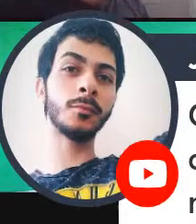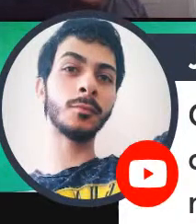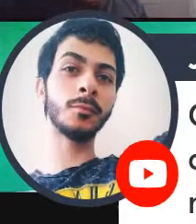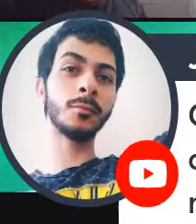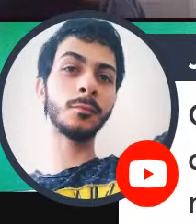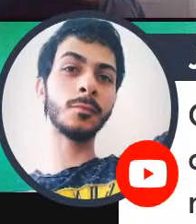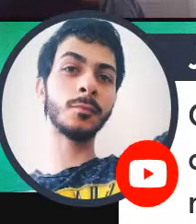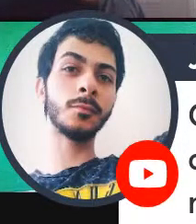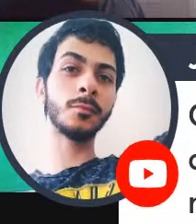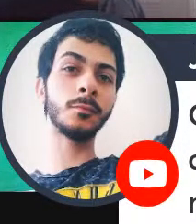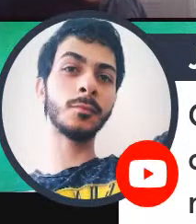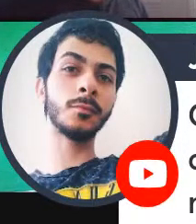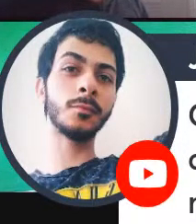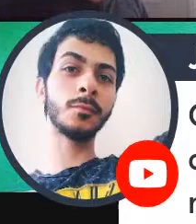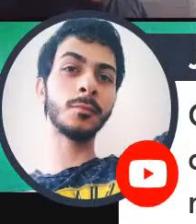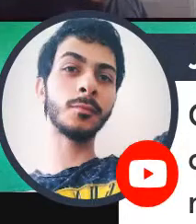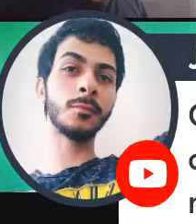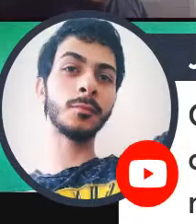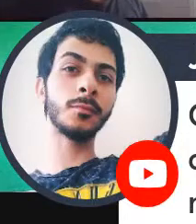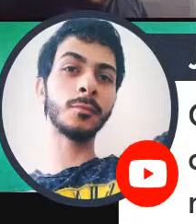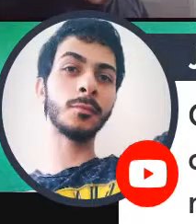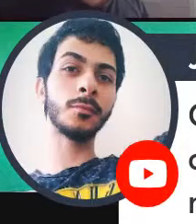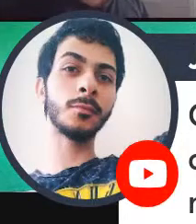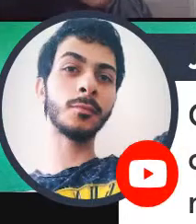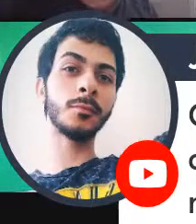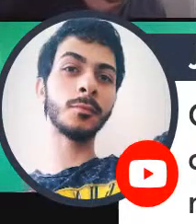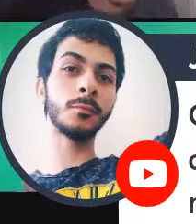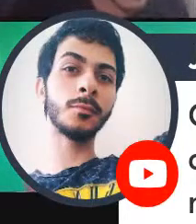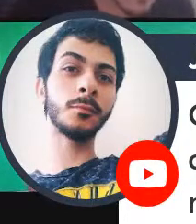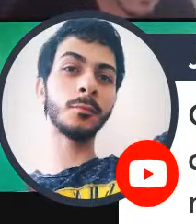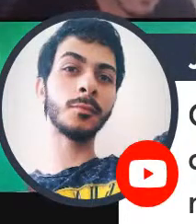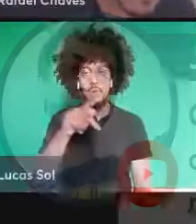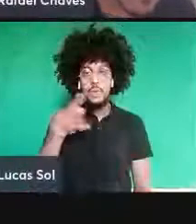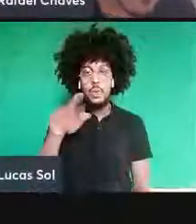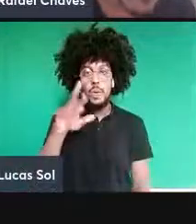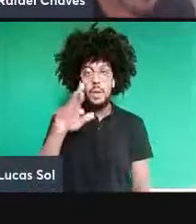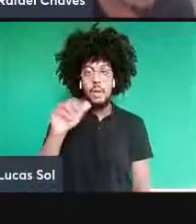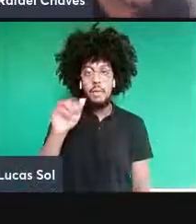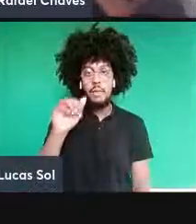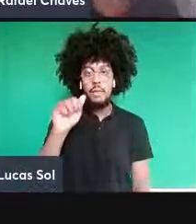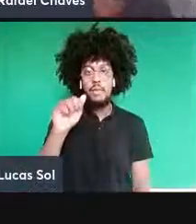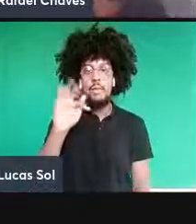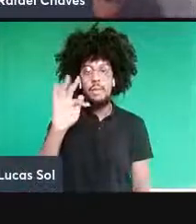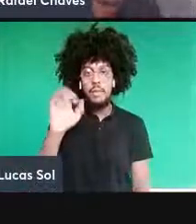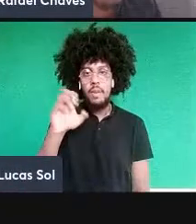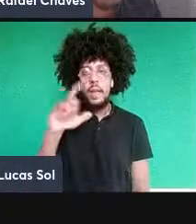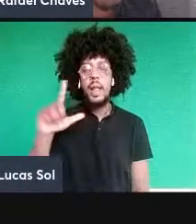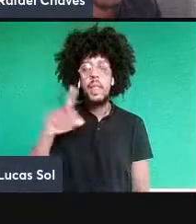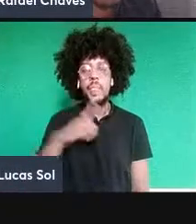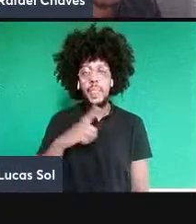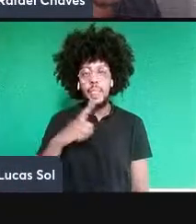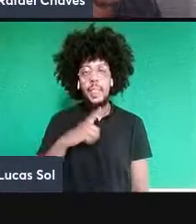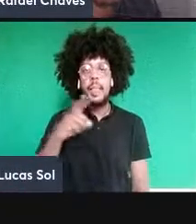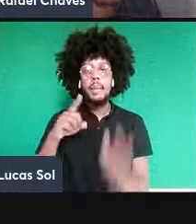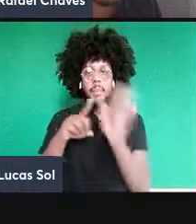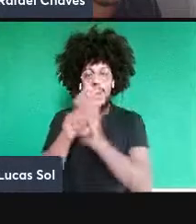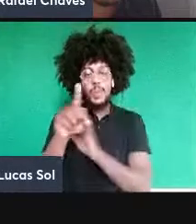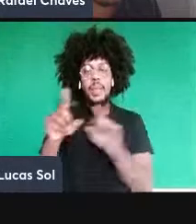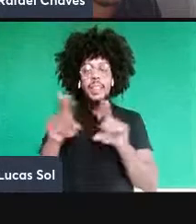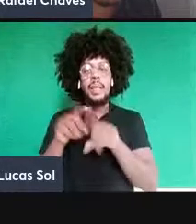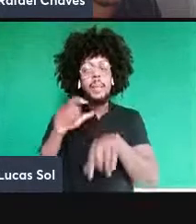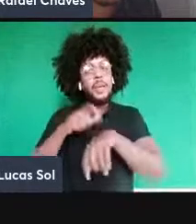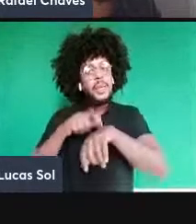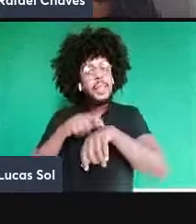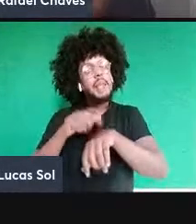Olá, professor Rafael, nós temos perguntas e sobre a questão do tempo nós temos aí mais 10